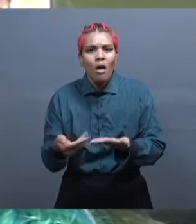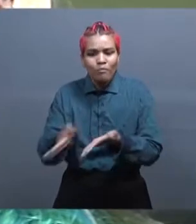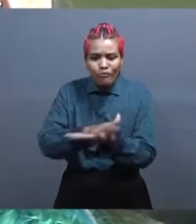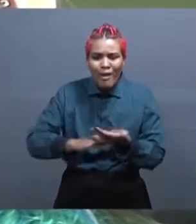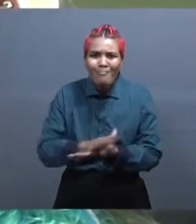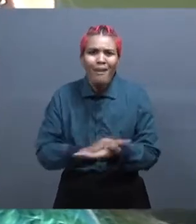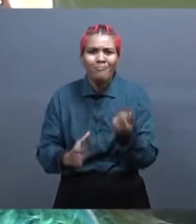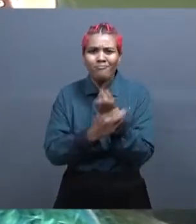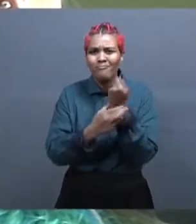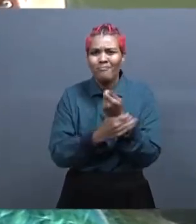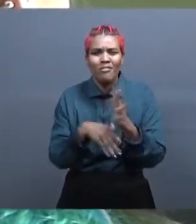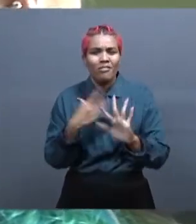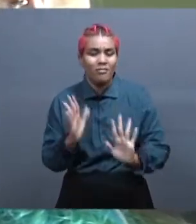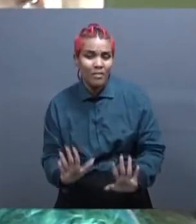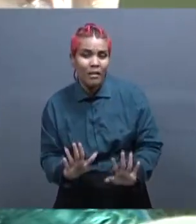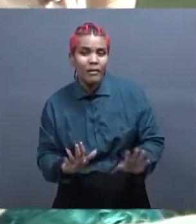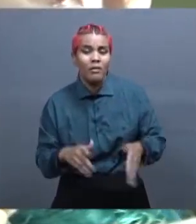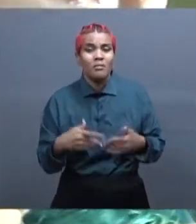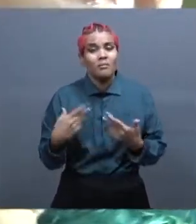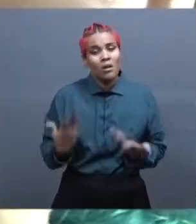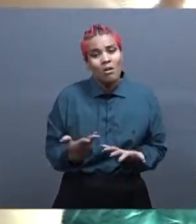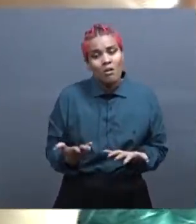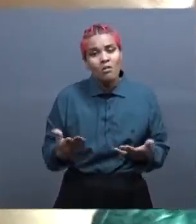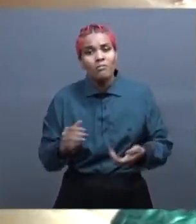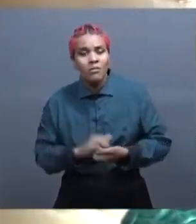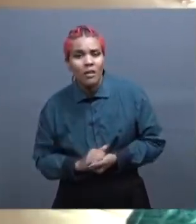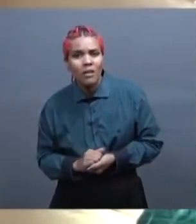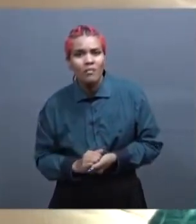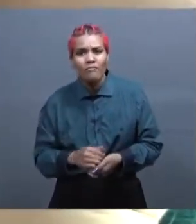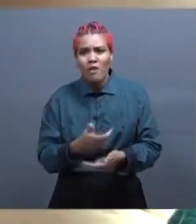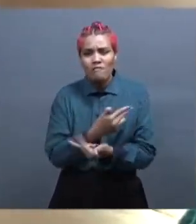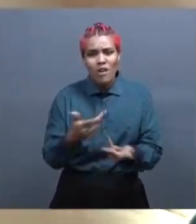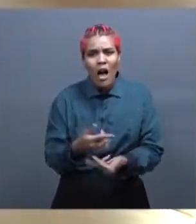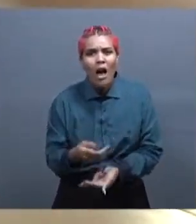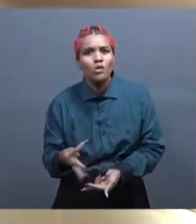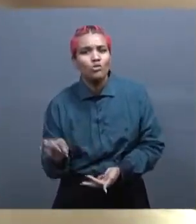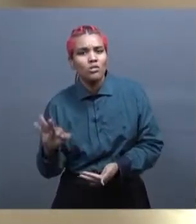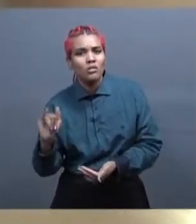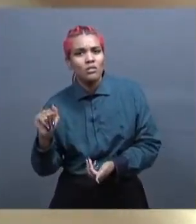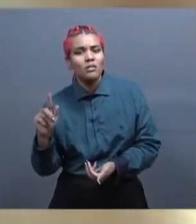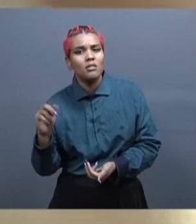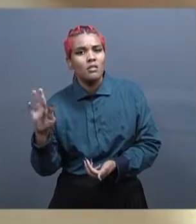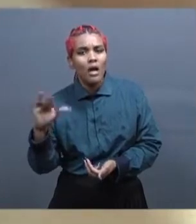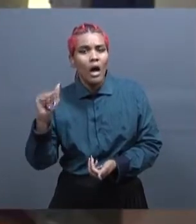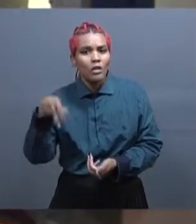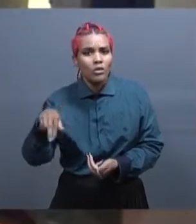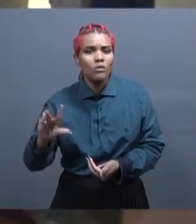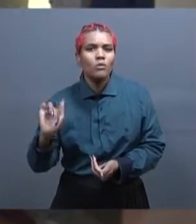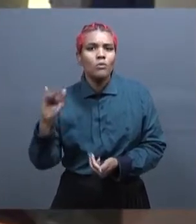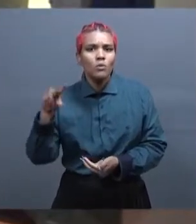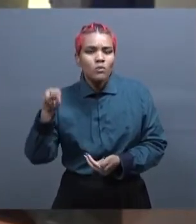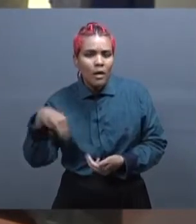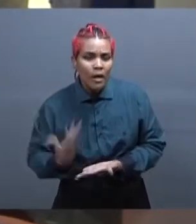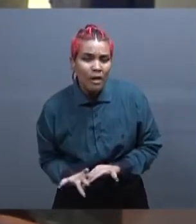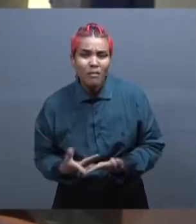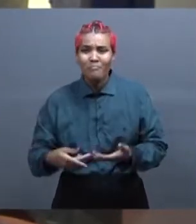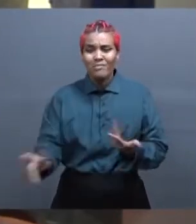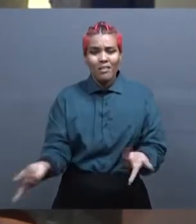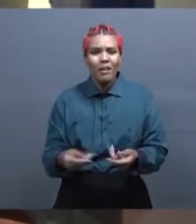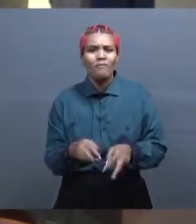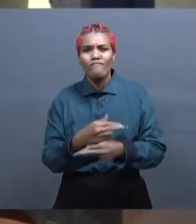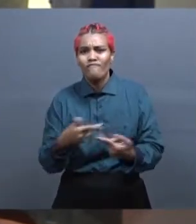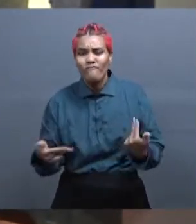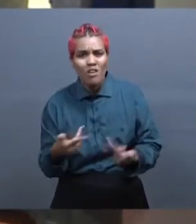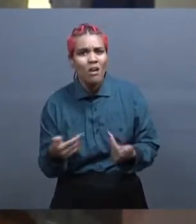nenhuma antigamente tinha só o aço hoje temos titânio pelos vários outros tipos de materiais para perfurar são hoje em dia quem